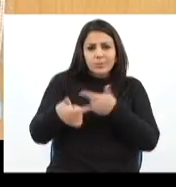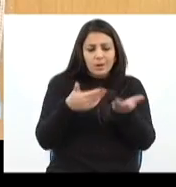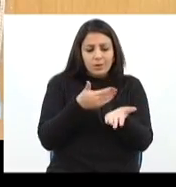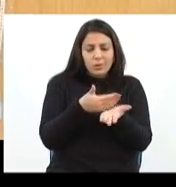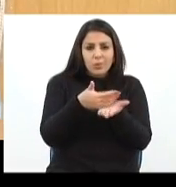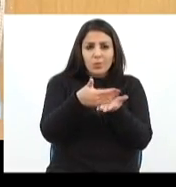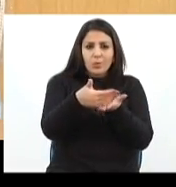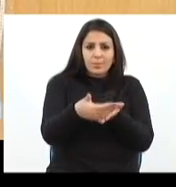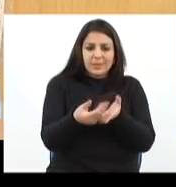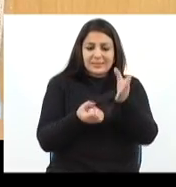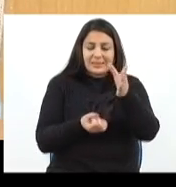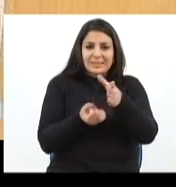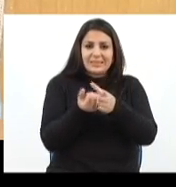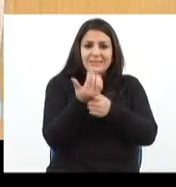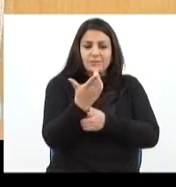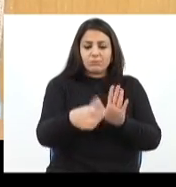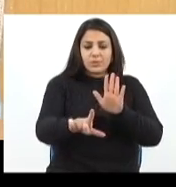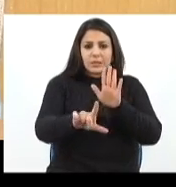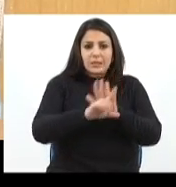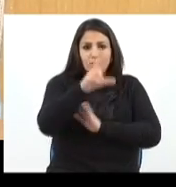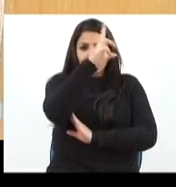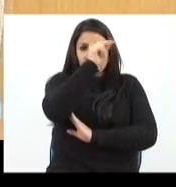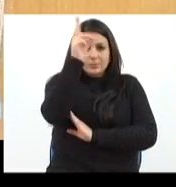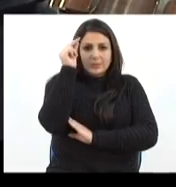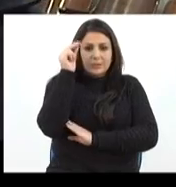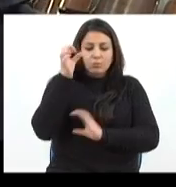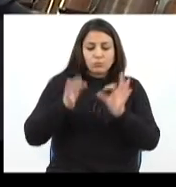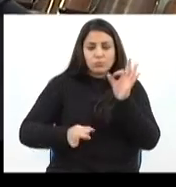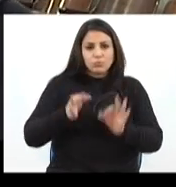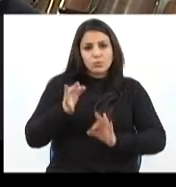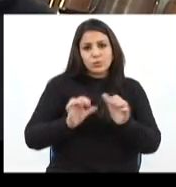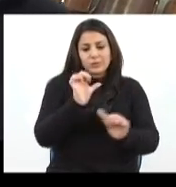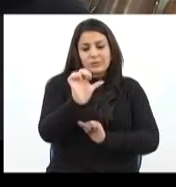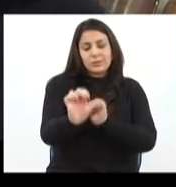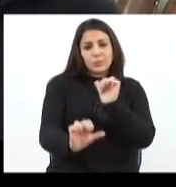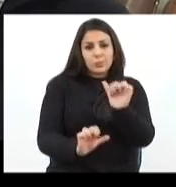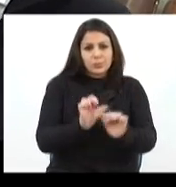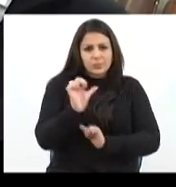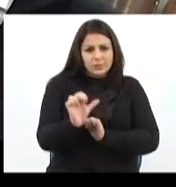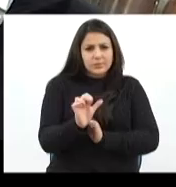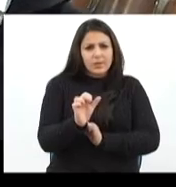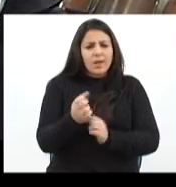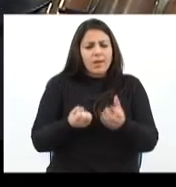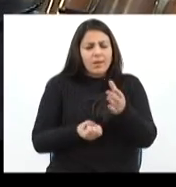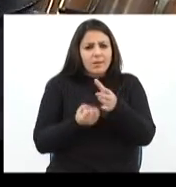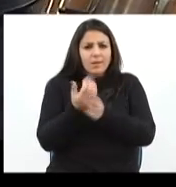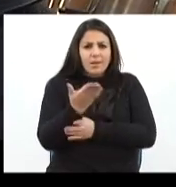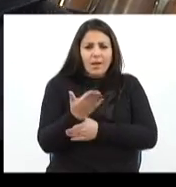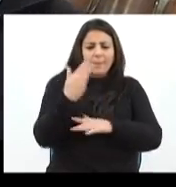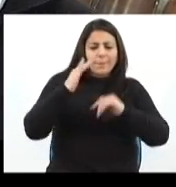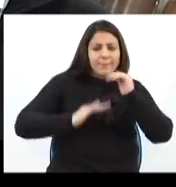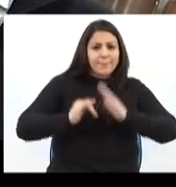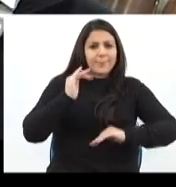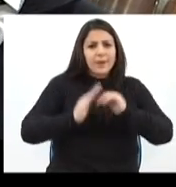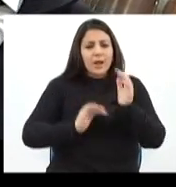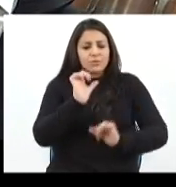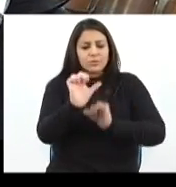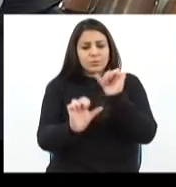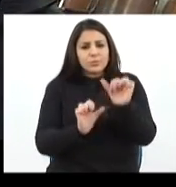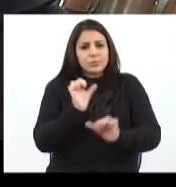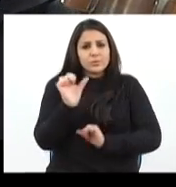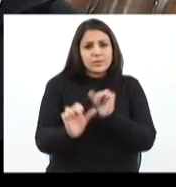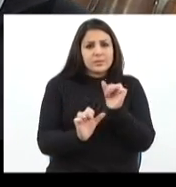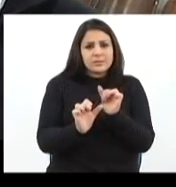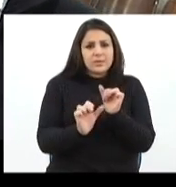lei municipal sobre justiça restaurativa. Estabelecer práticas de restauração e práticas de diálogo de